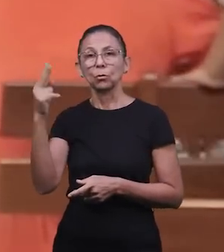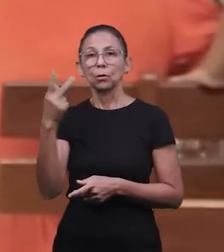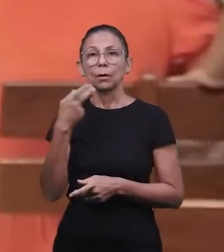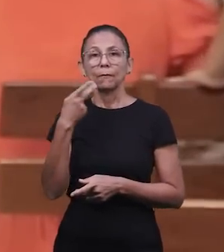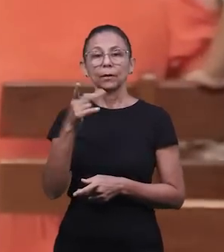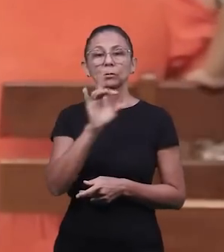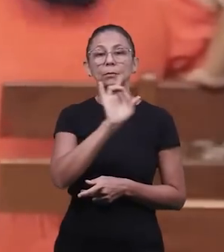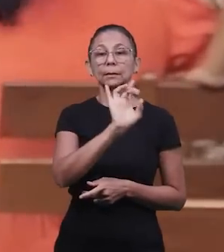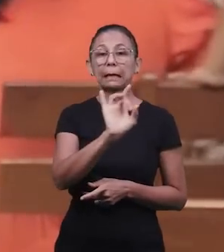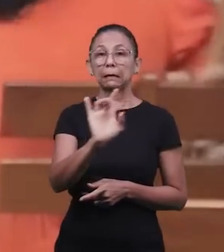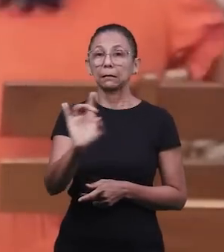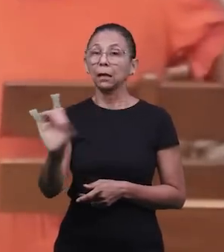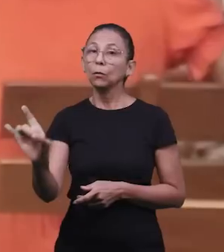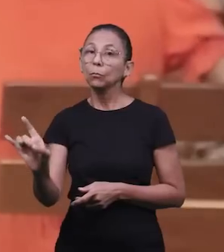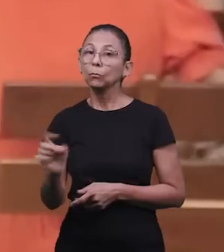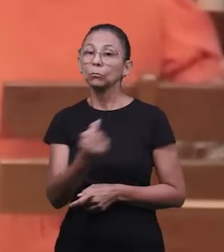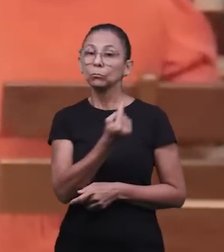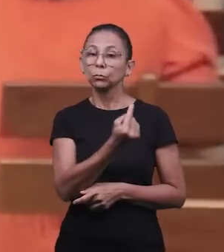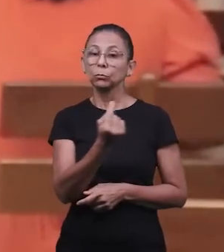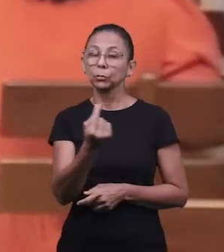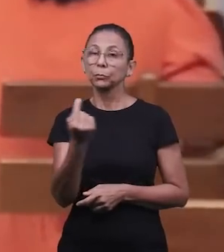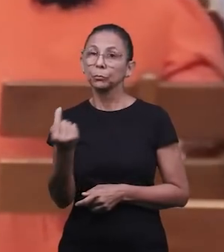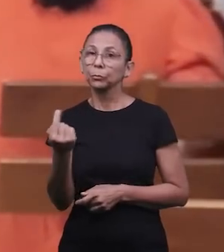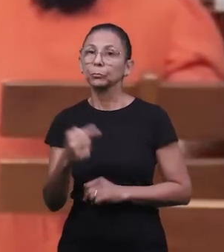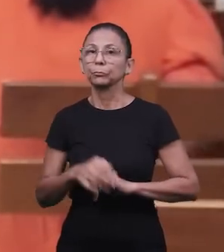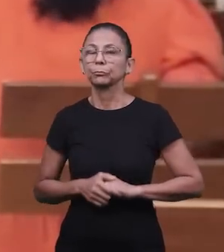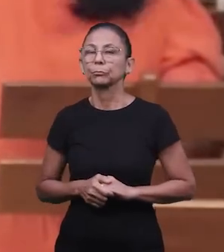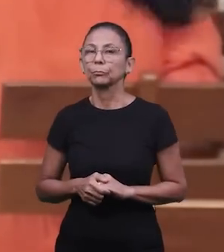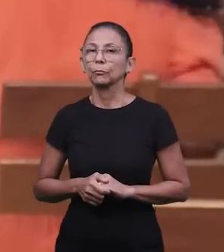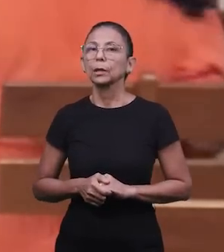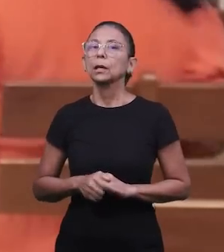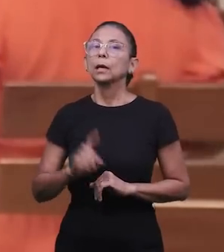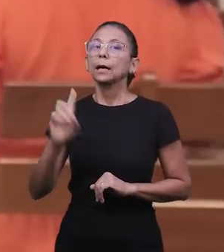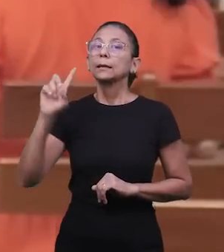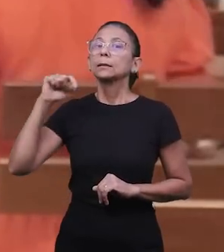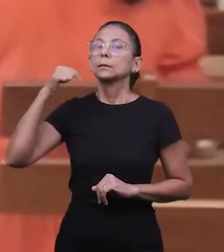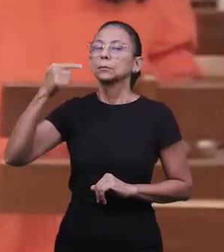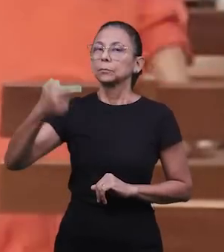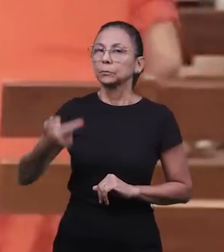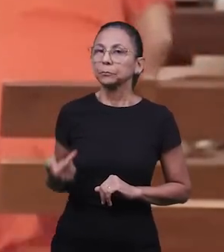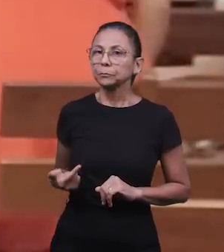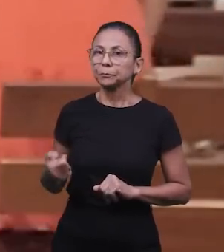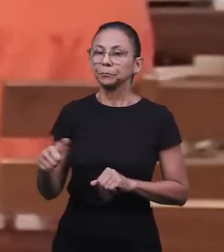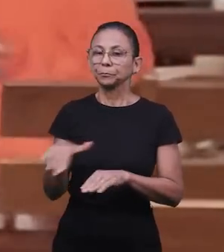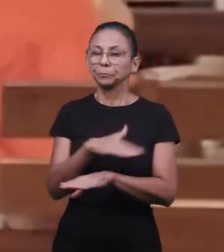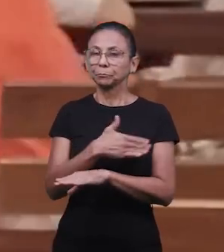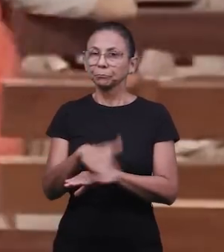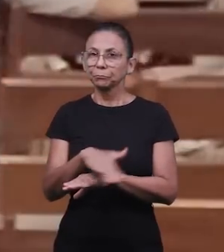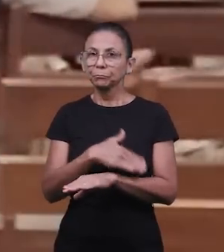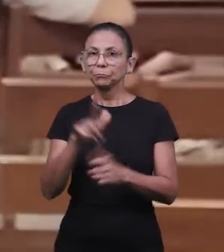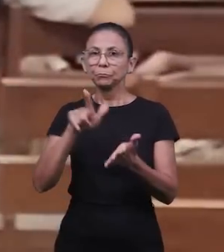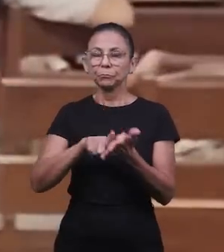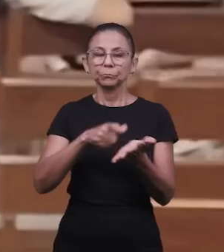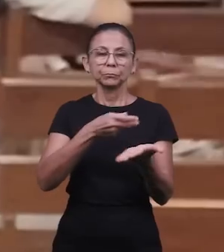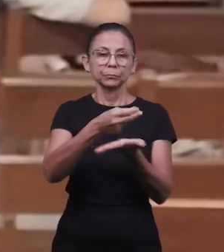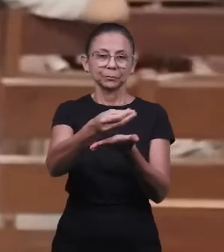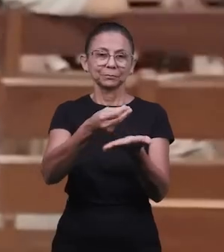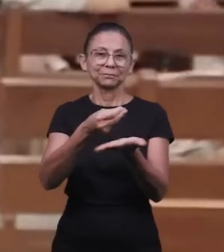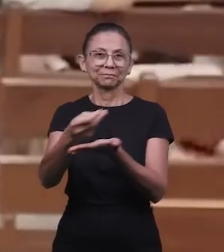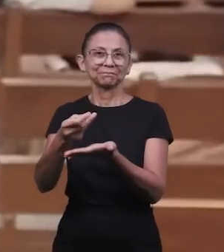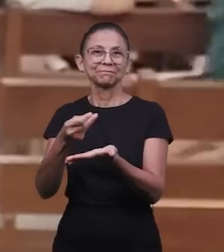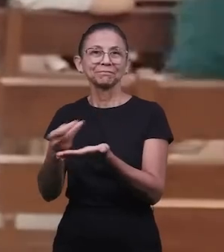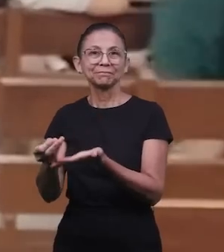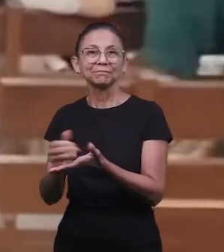família individualmente. E posteriormente fizemos um trabalho de cantata nas ruas, entrega de convites, onde